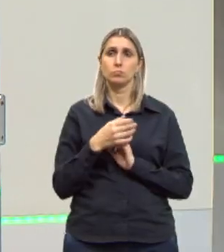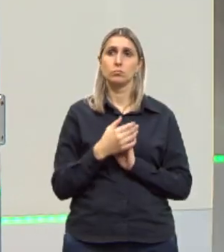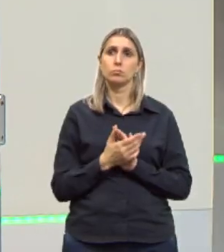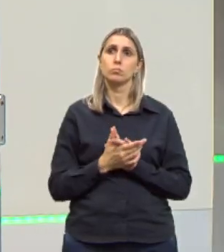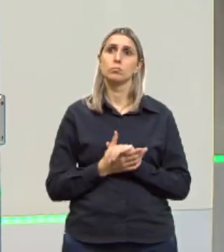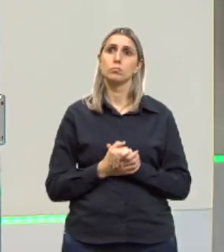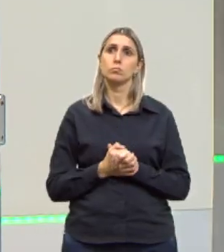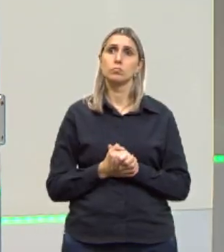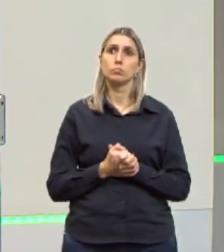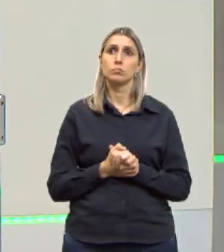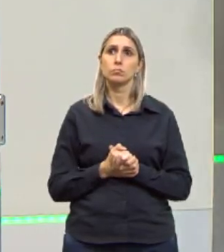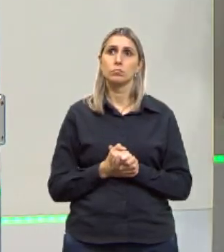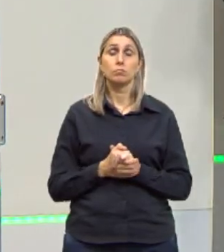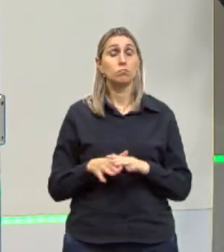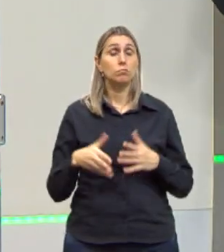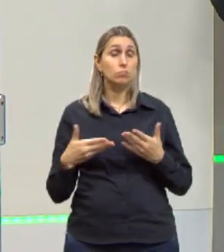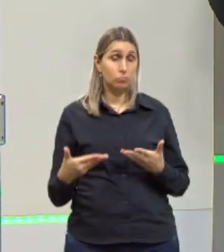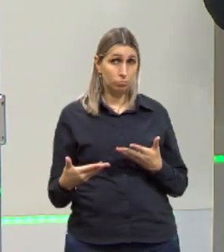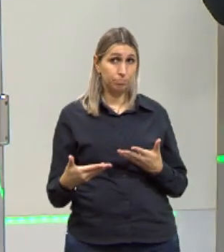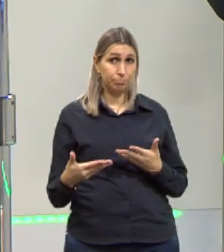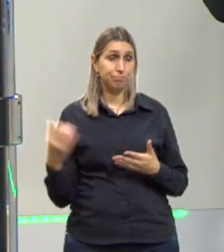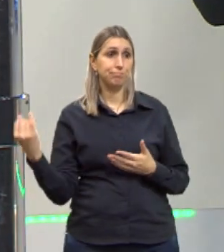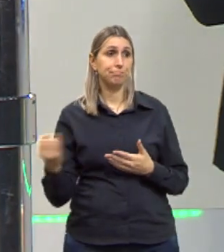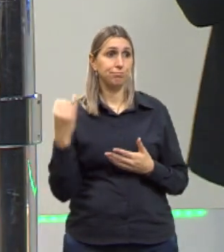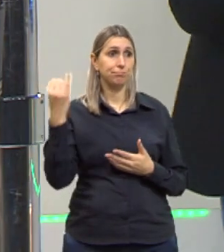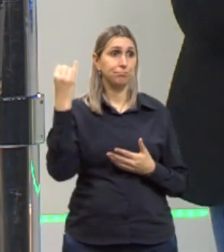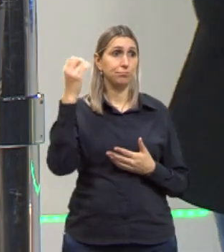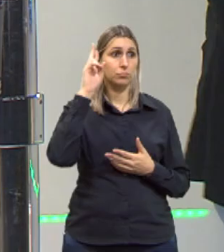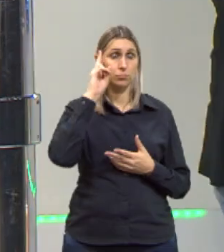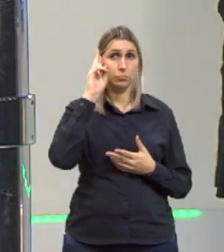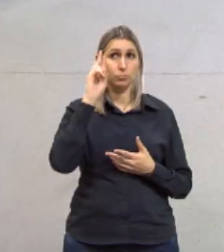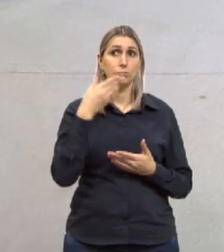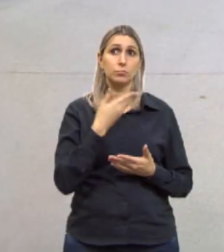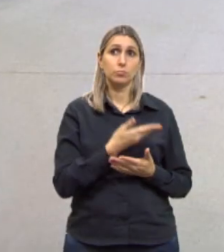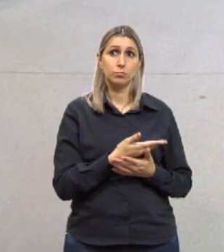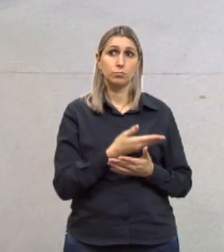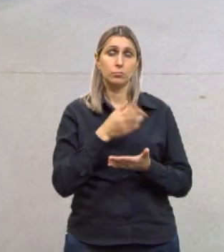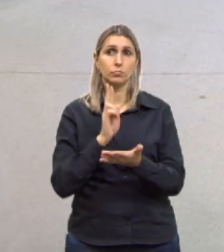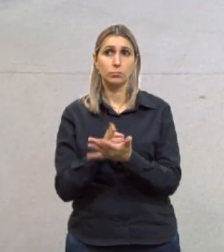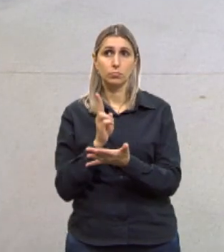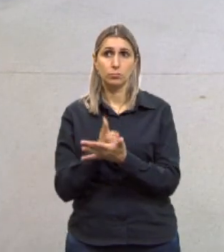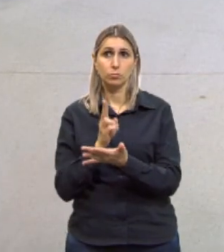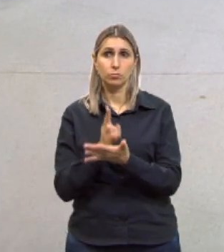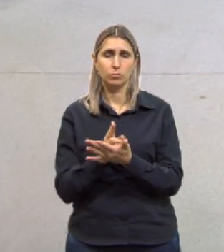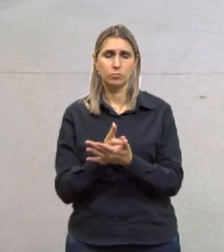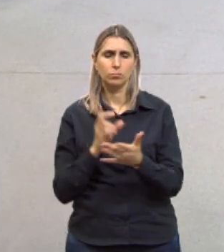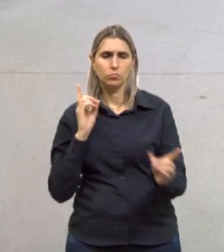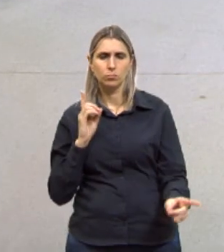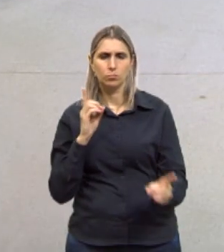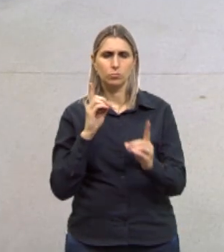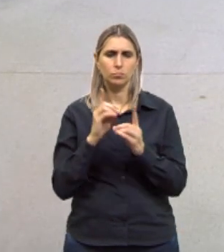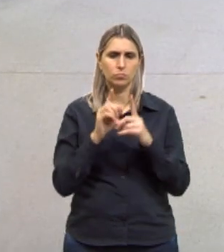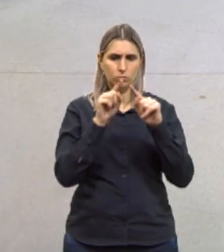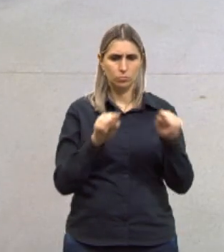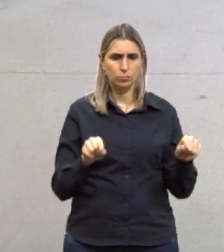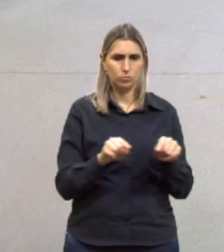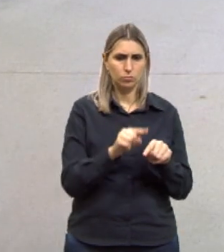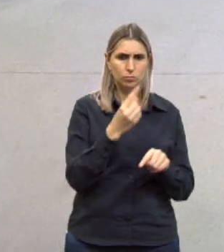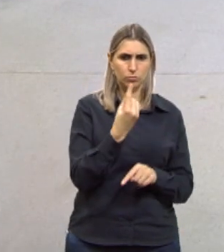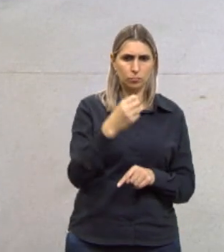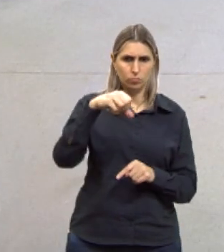Certo? Então, é importante a gente lembrar isso aí. Vamos continuar. Achamos um delta, então, igual